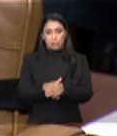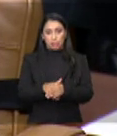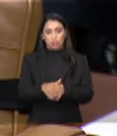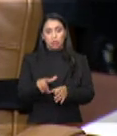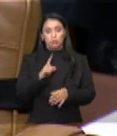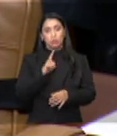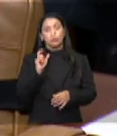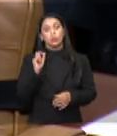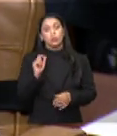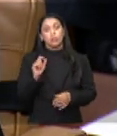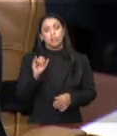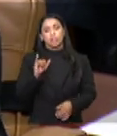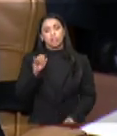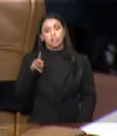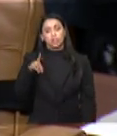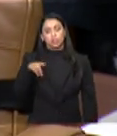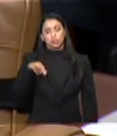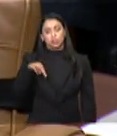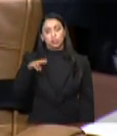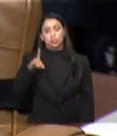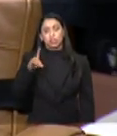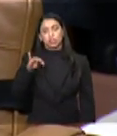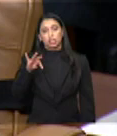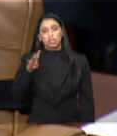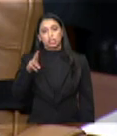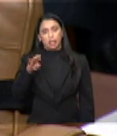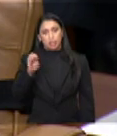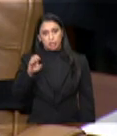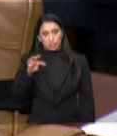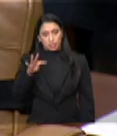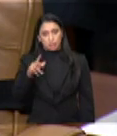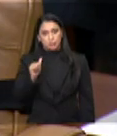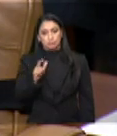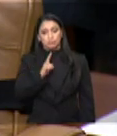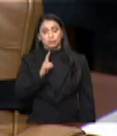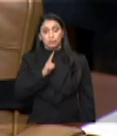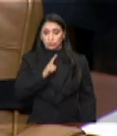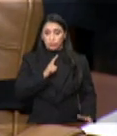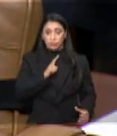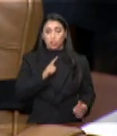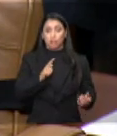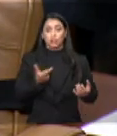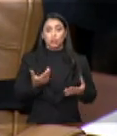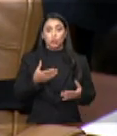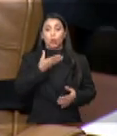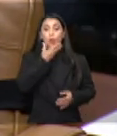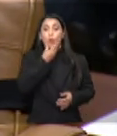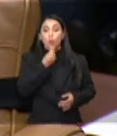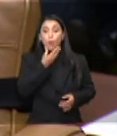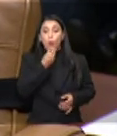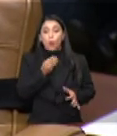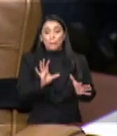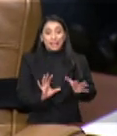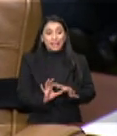censitária, ela trouxe a necessidade de ser eleitor, que o homem livre